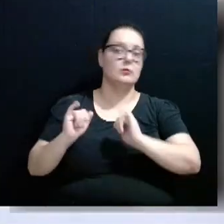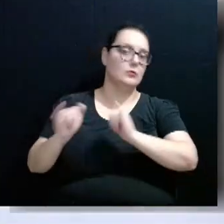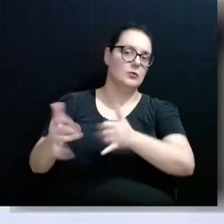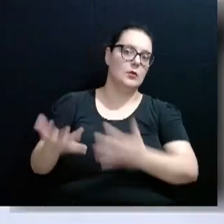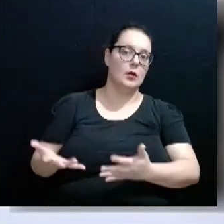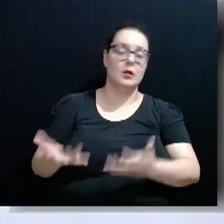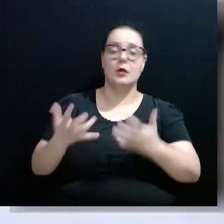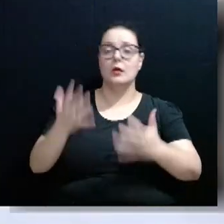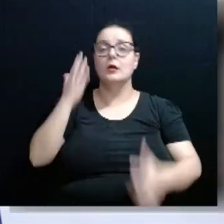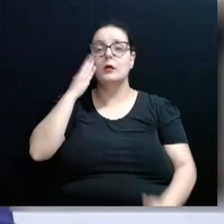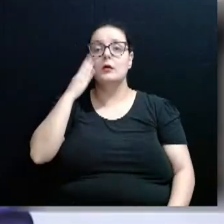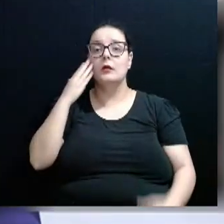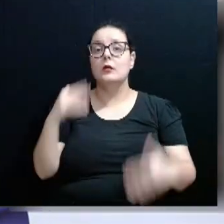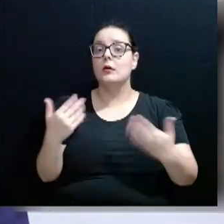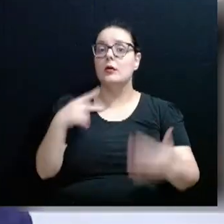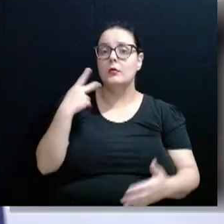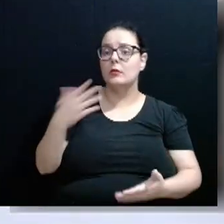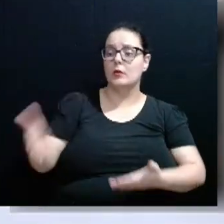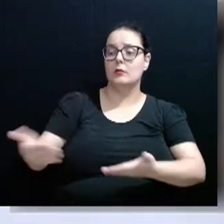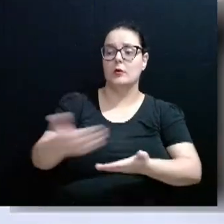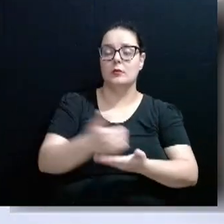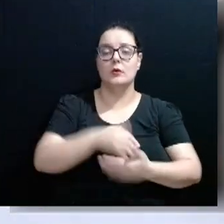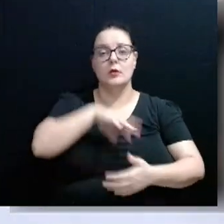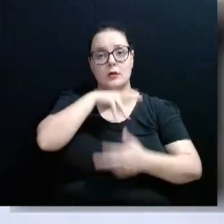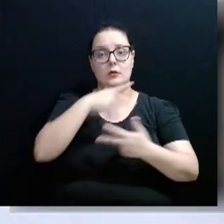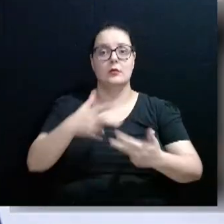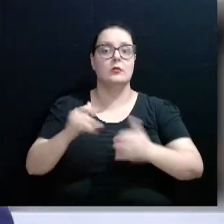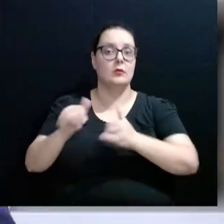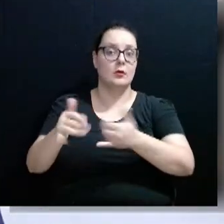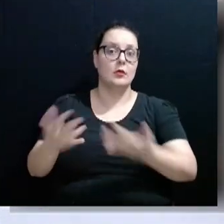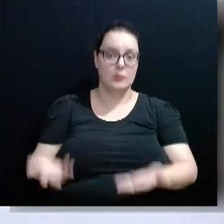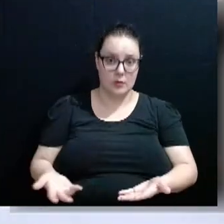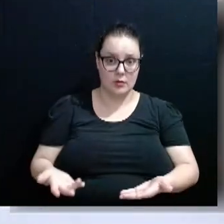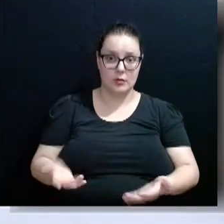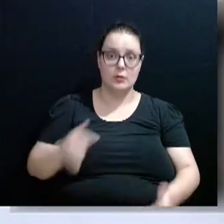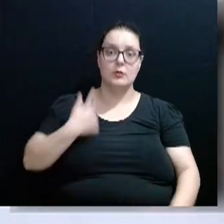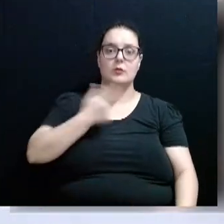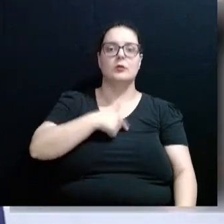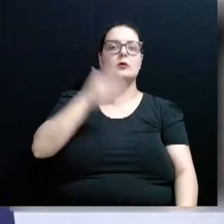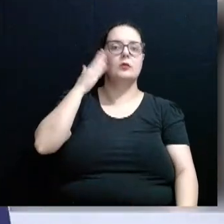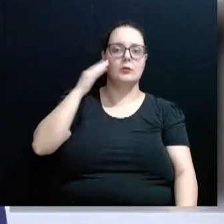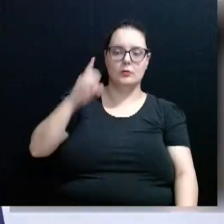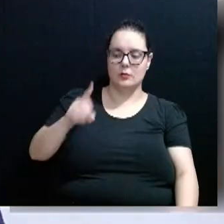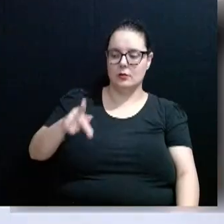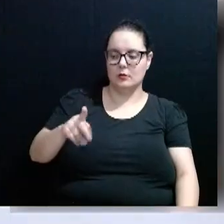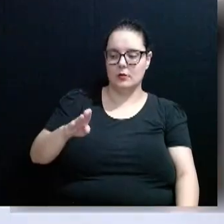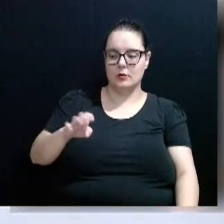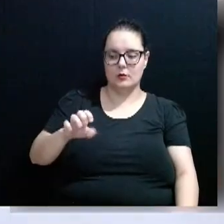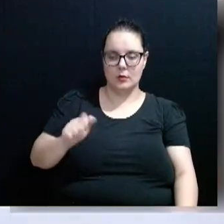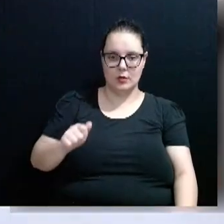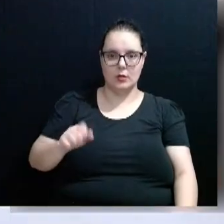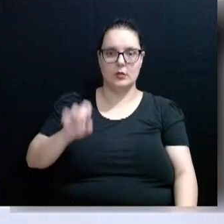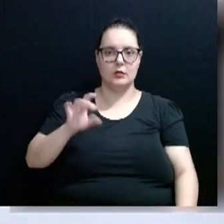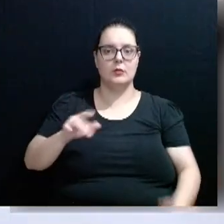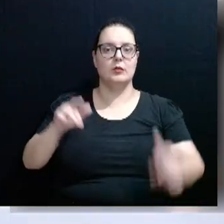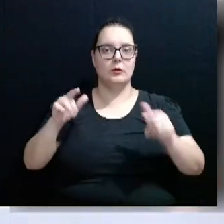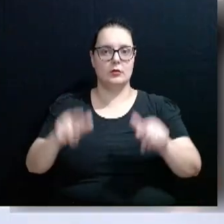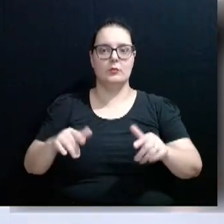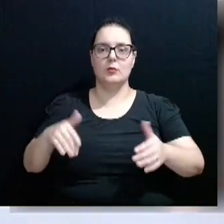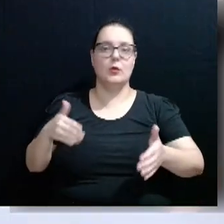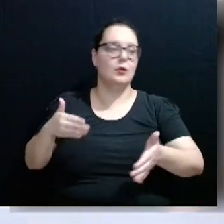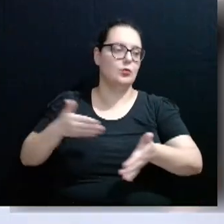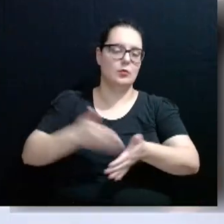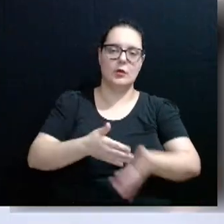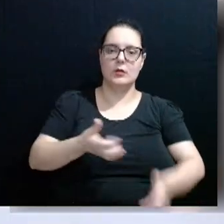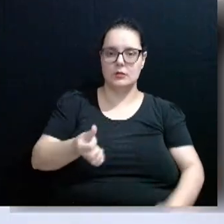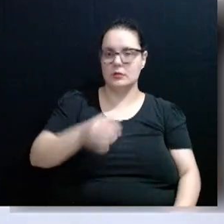de recolhimento desses animais quando estão abandonados. A gente sabe que o DPBEA só tem espaços para no máximo 6 animais,